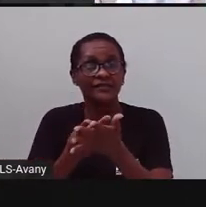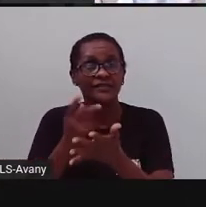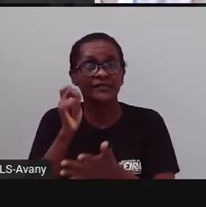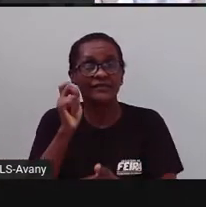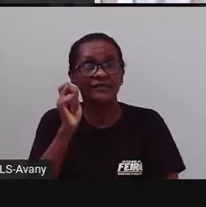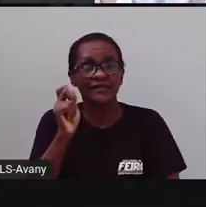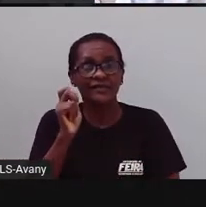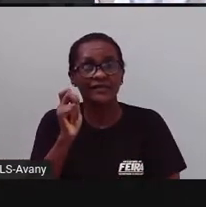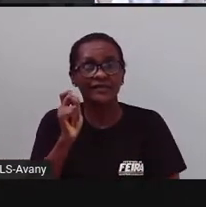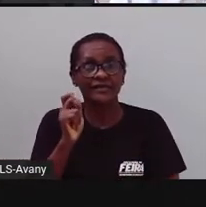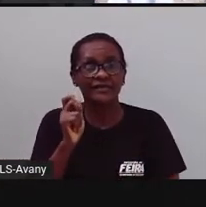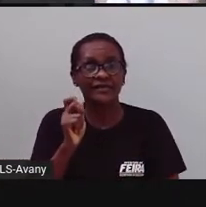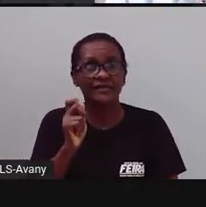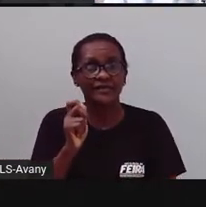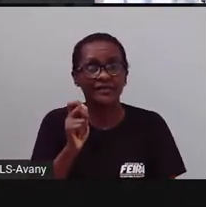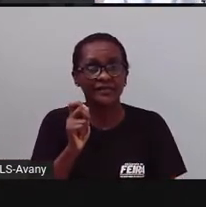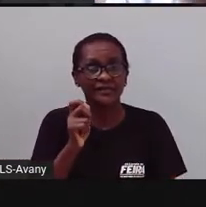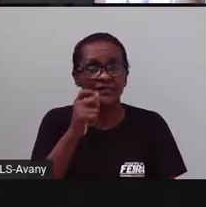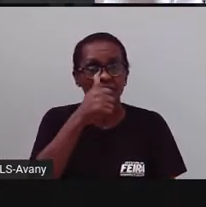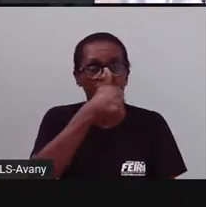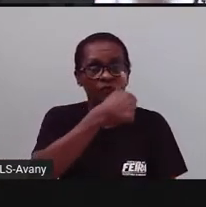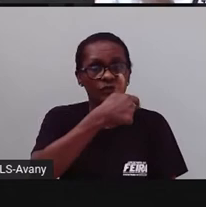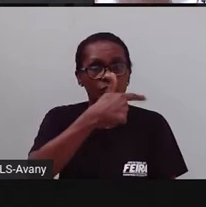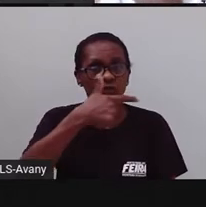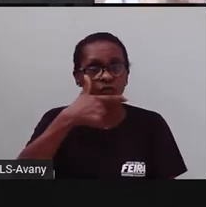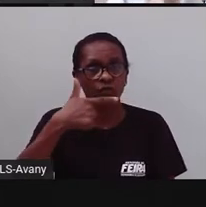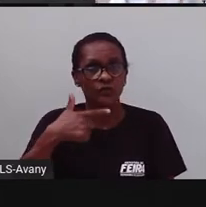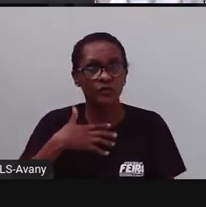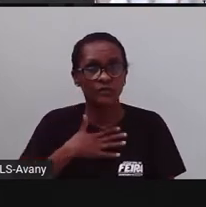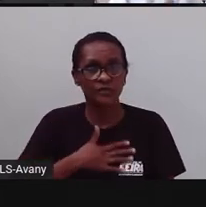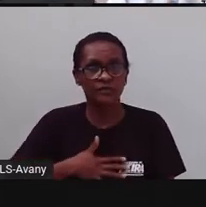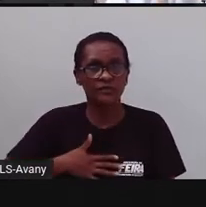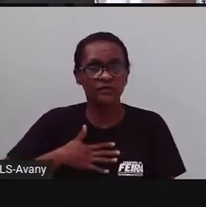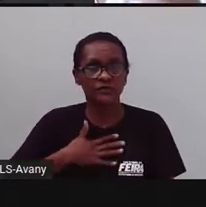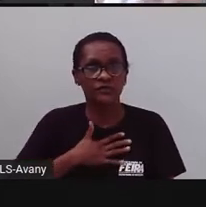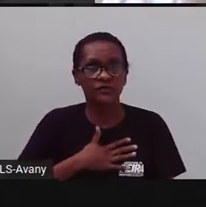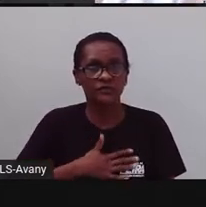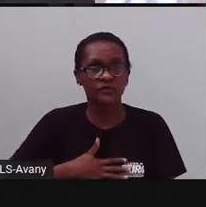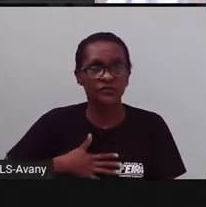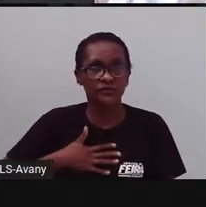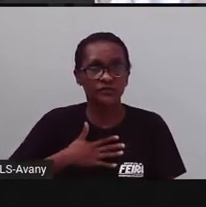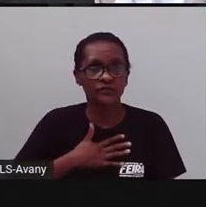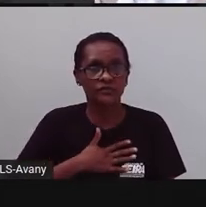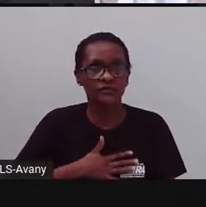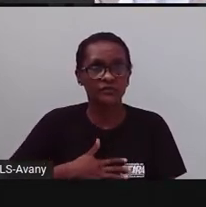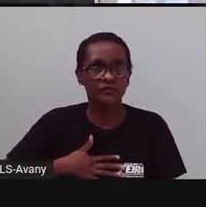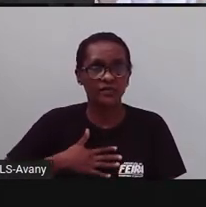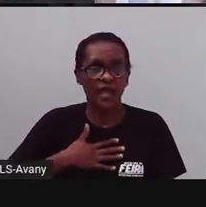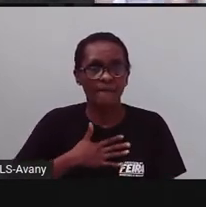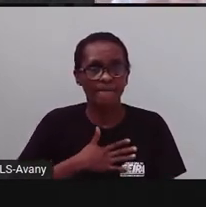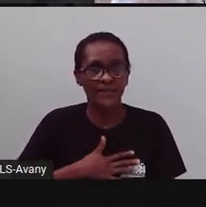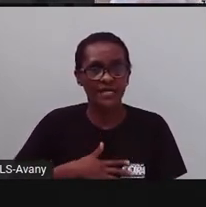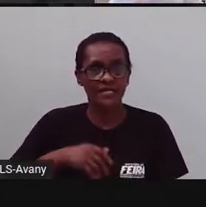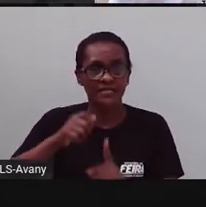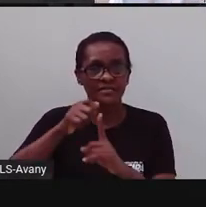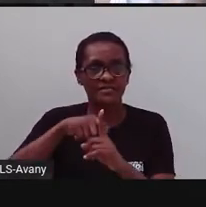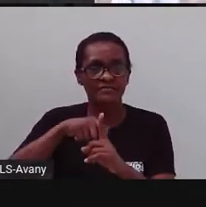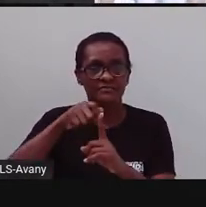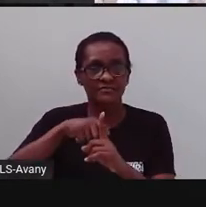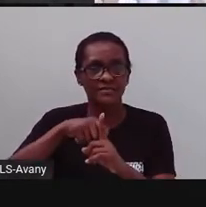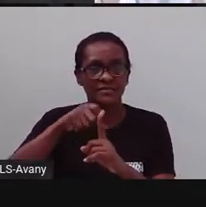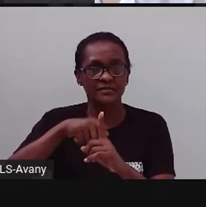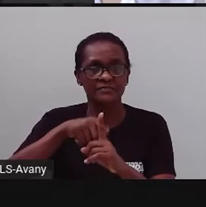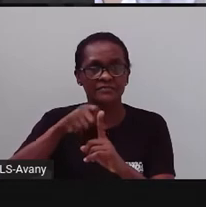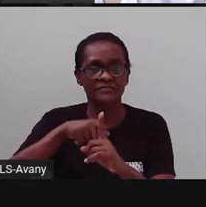esse 12 aqui ó tem relação com a gosto e que lembra o que o agosto é né agosto é o nome de um mês